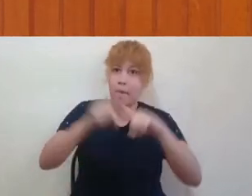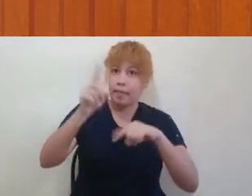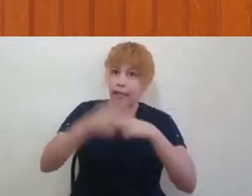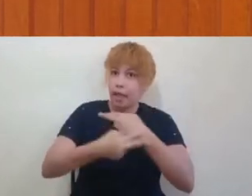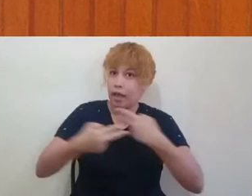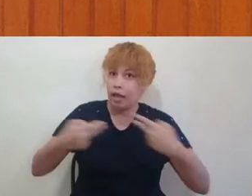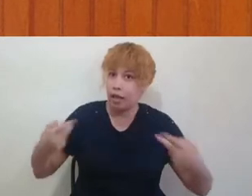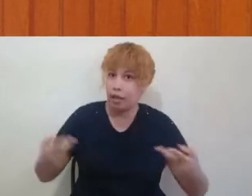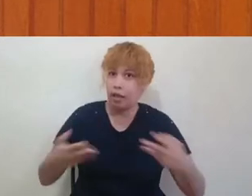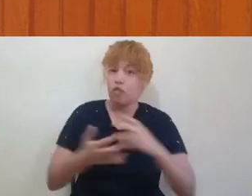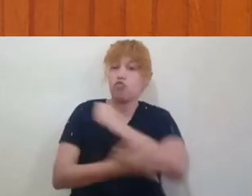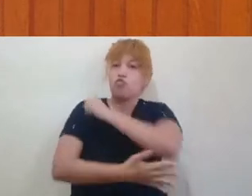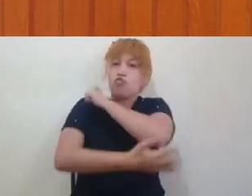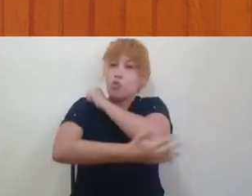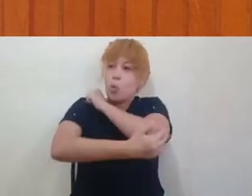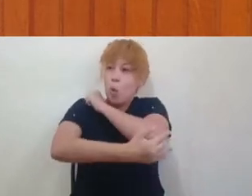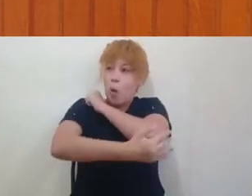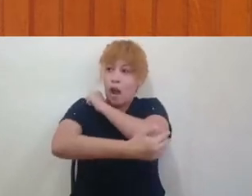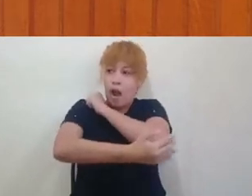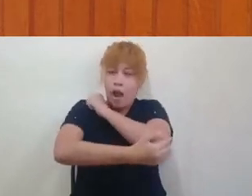Isotecnia, UASTE.